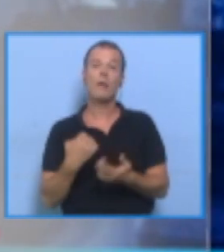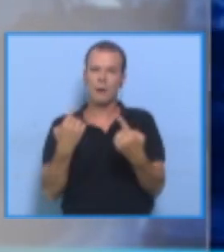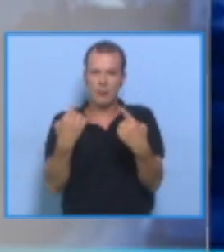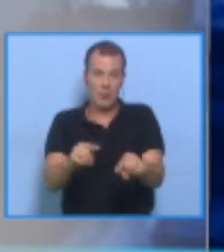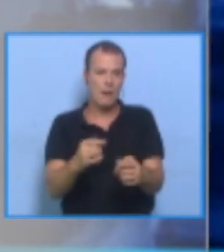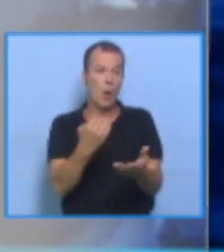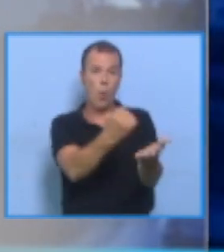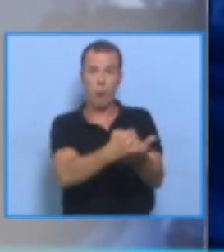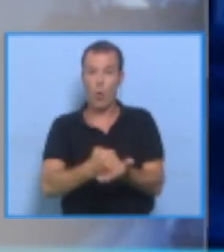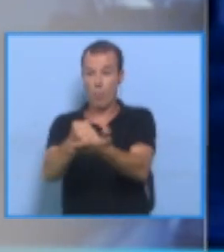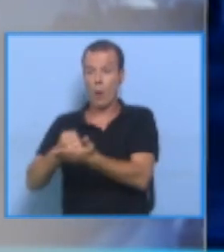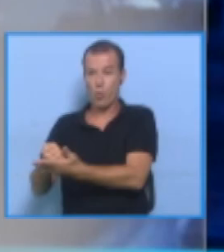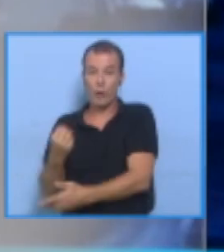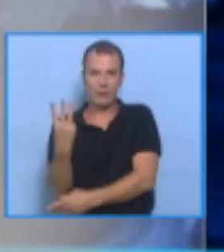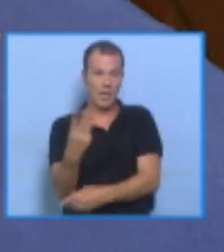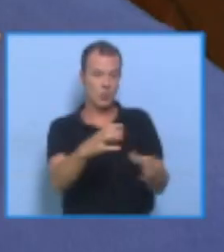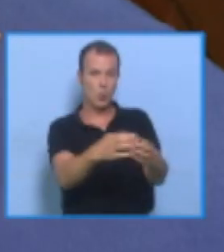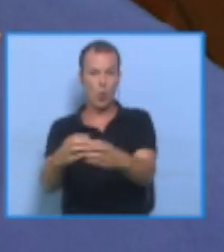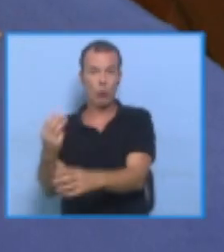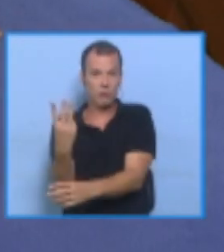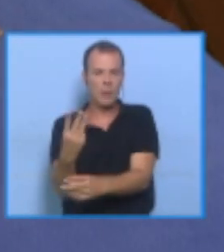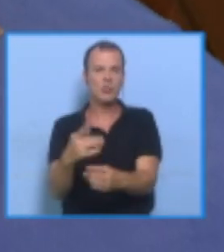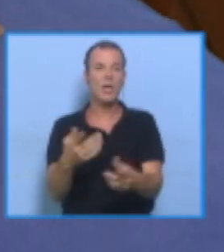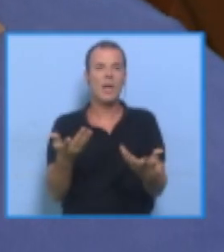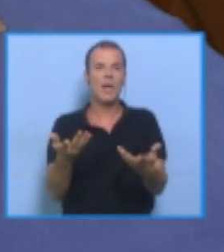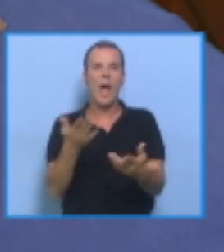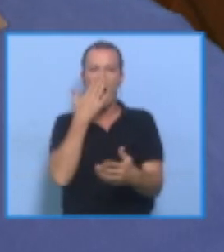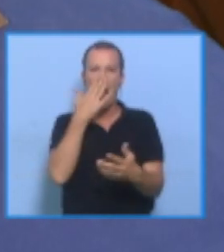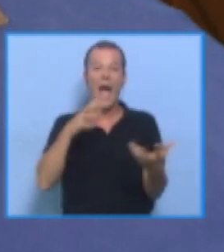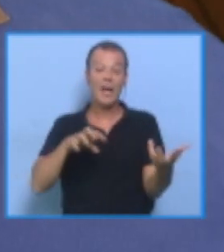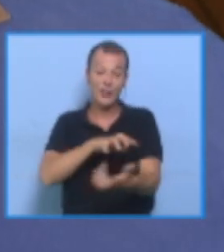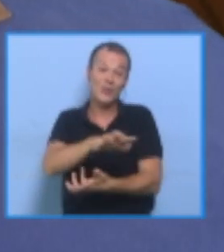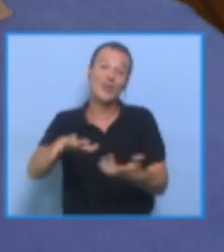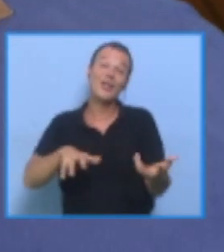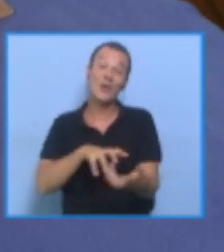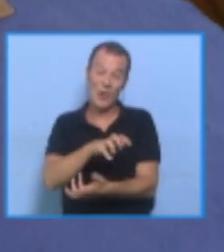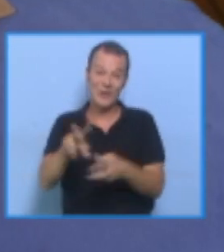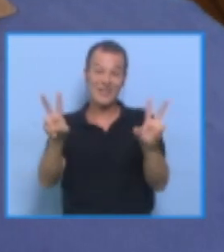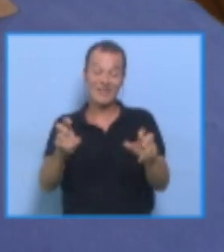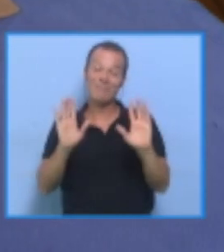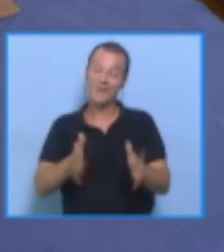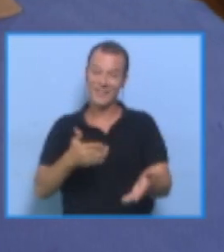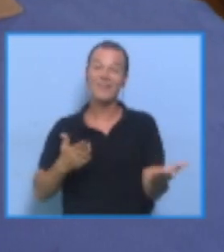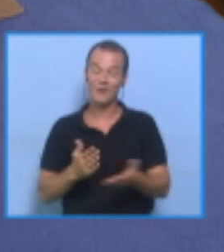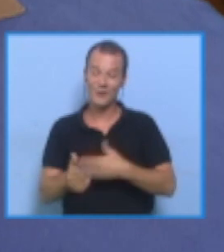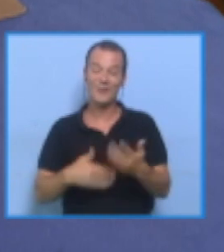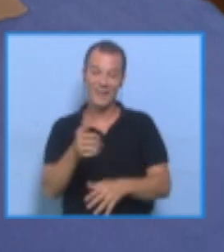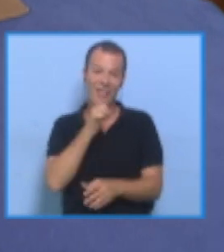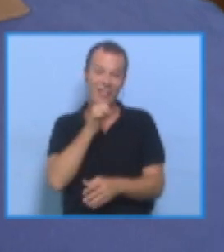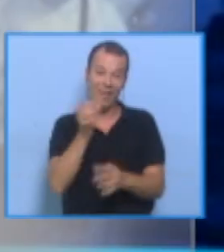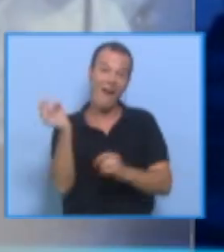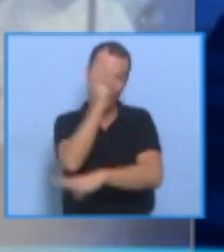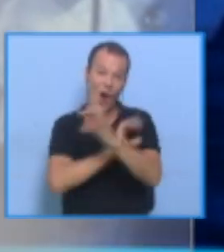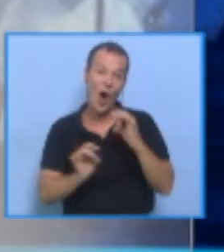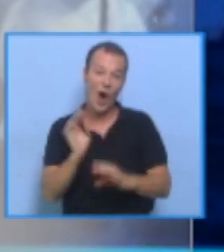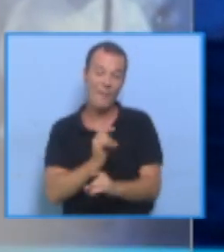grupos parlamentares, que agora são aqueles que a geringonça agora tem que funcionar, digamos, sempre na Europa,